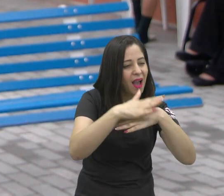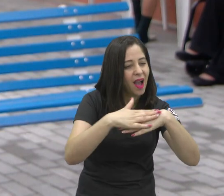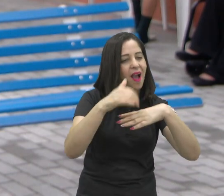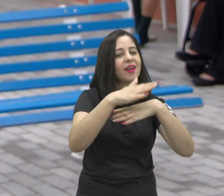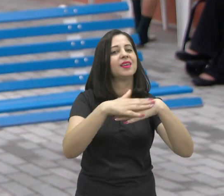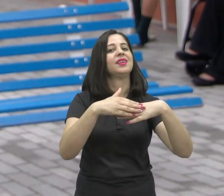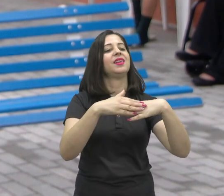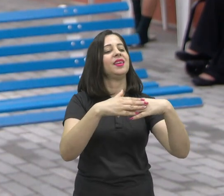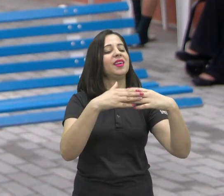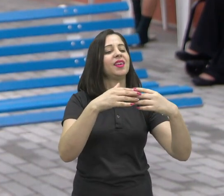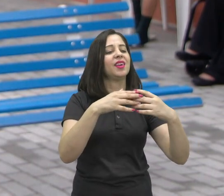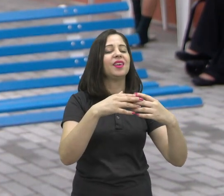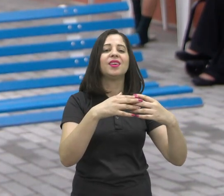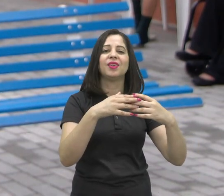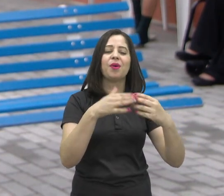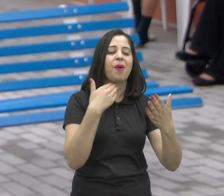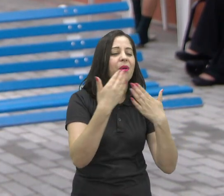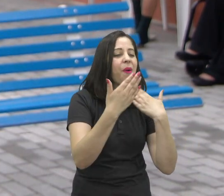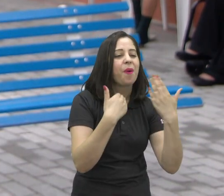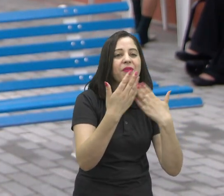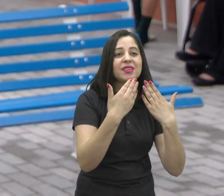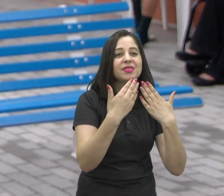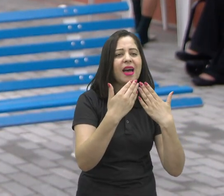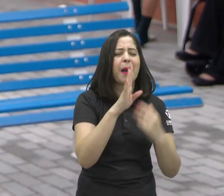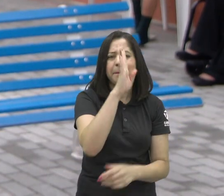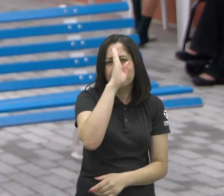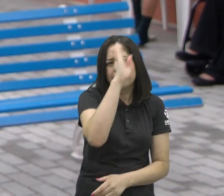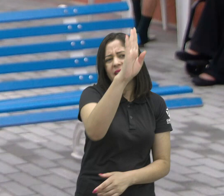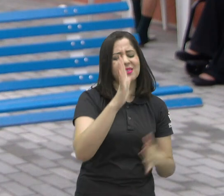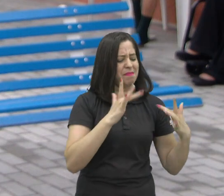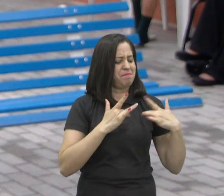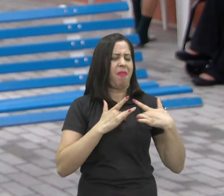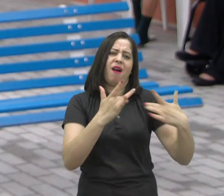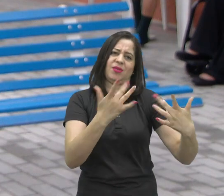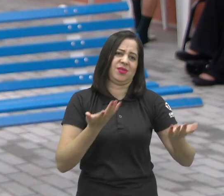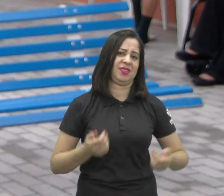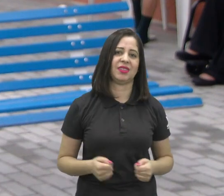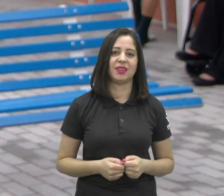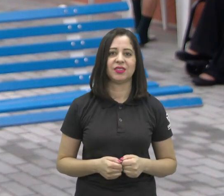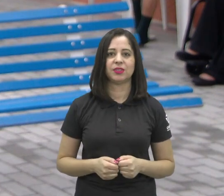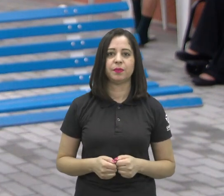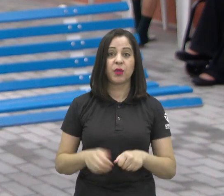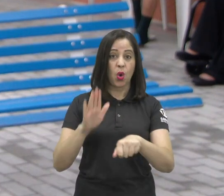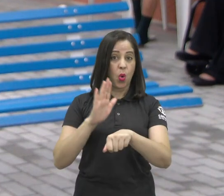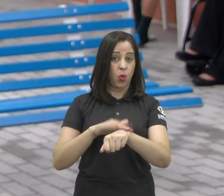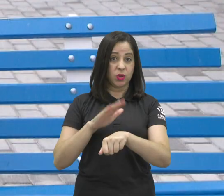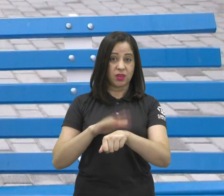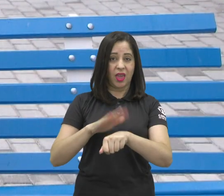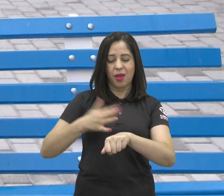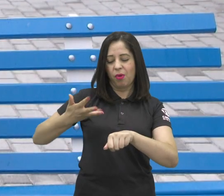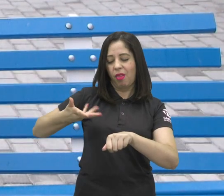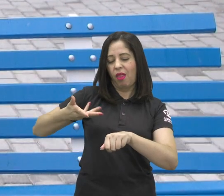tem paciência de ouvir repetidas vezes a mesma história. Isso eu acho que é uma solidariedade maior do que qualquer presente.